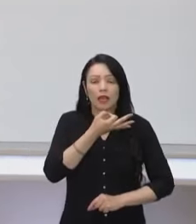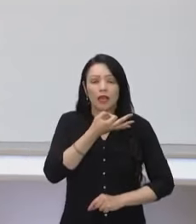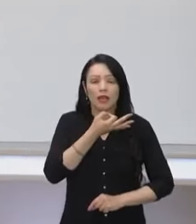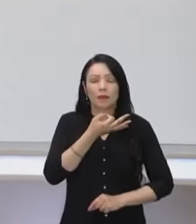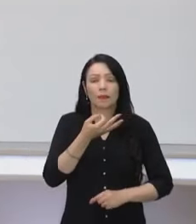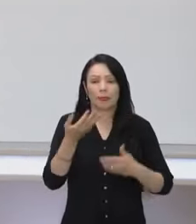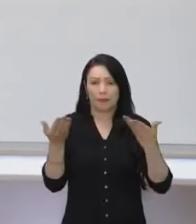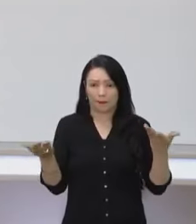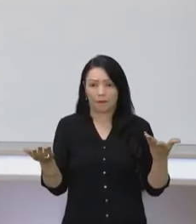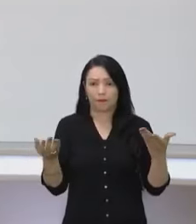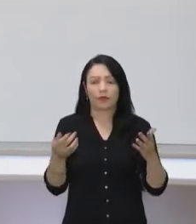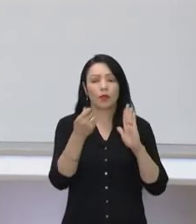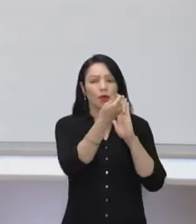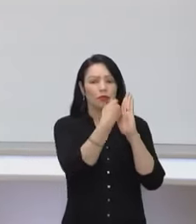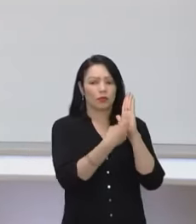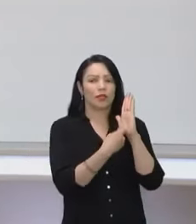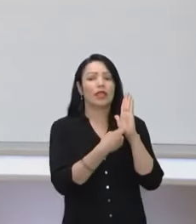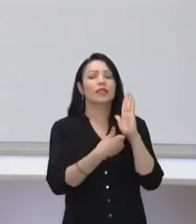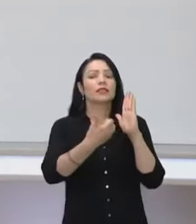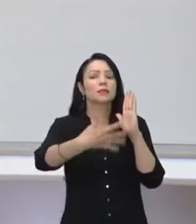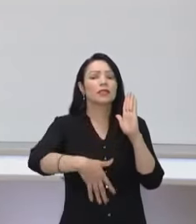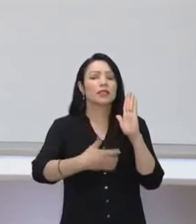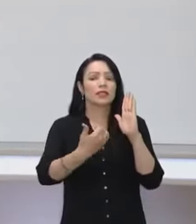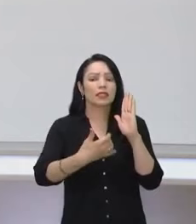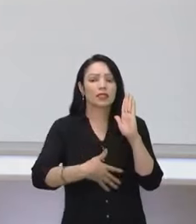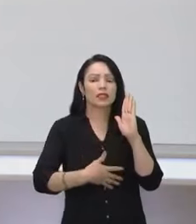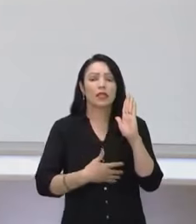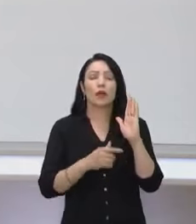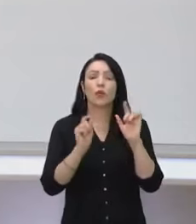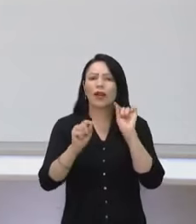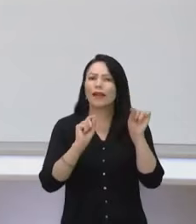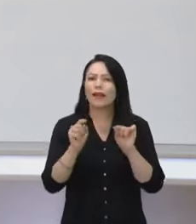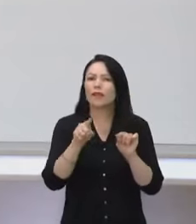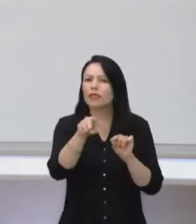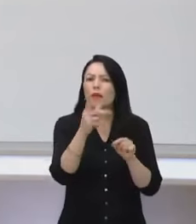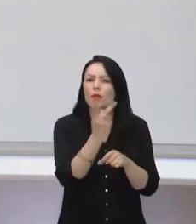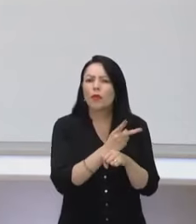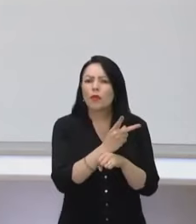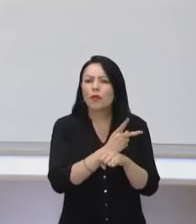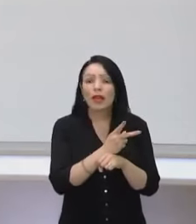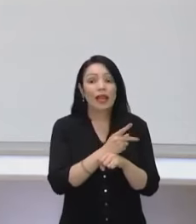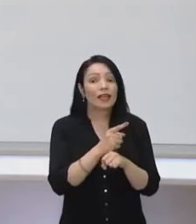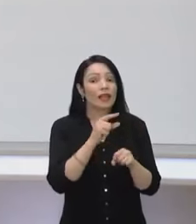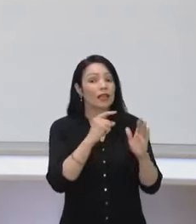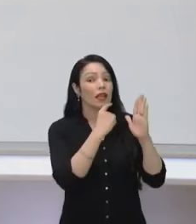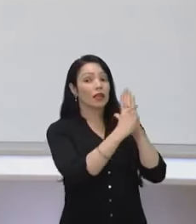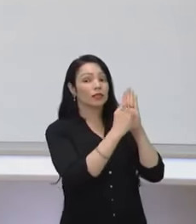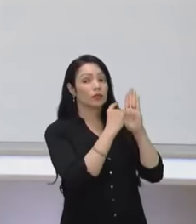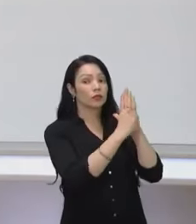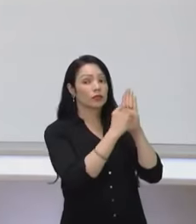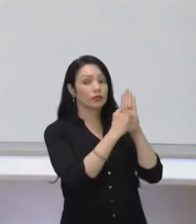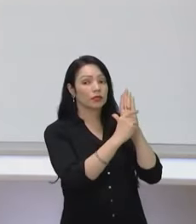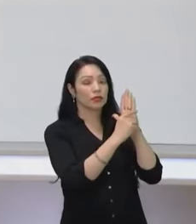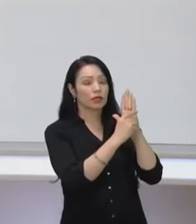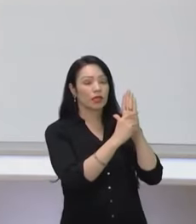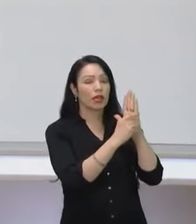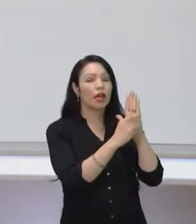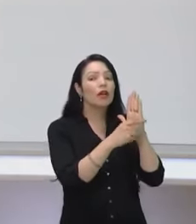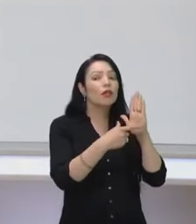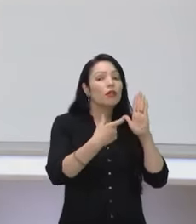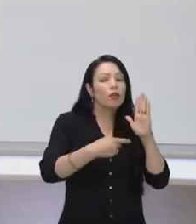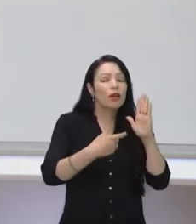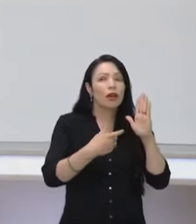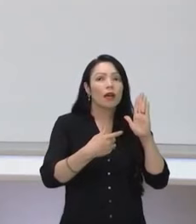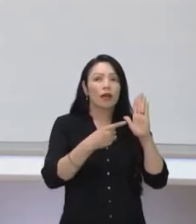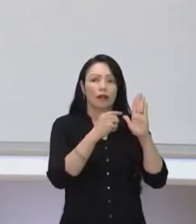que o autor da questão, ele fala exatamente onde você vai procurar, segundo parágrafo. E aí é um argumento. Você só vai verificar se